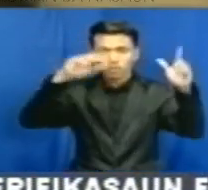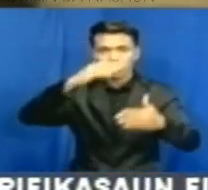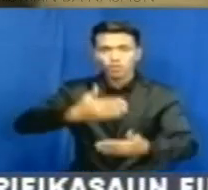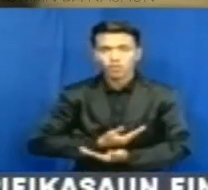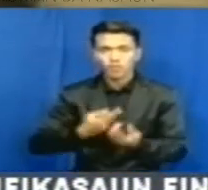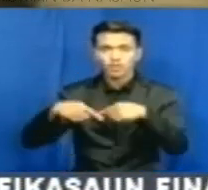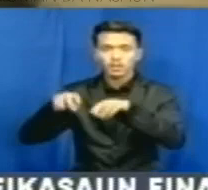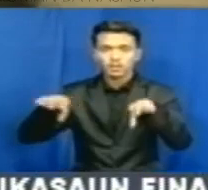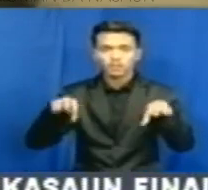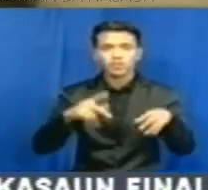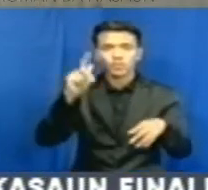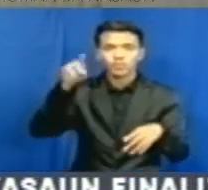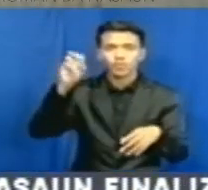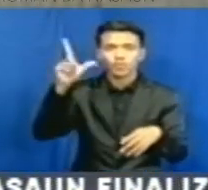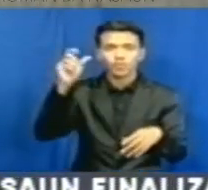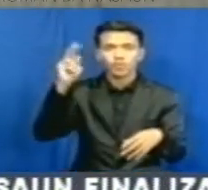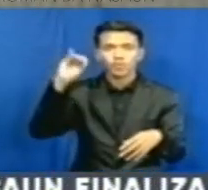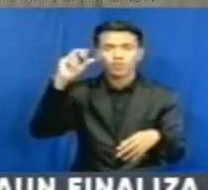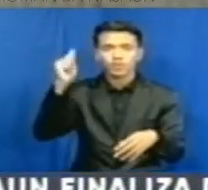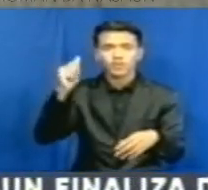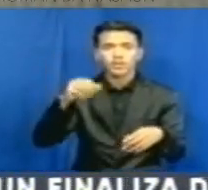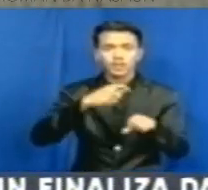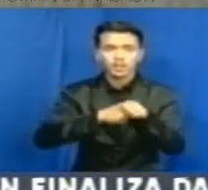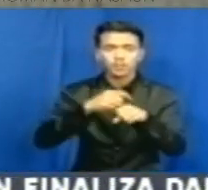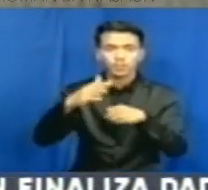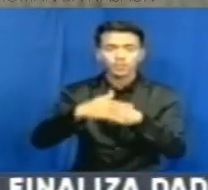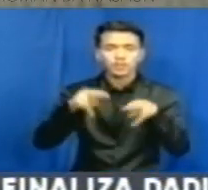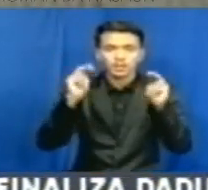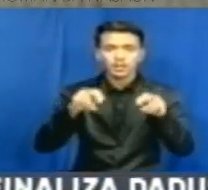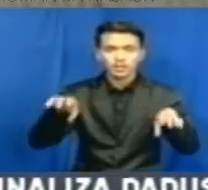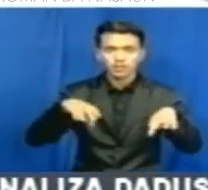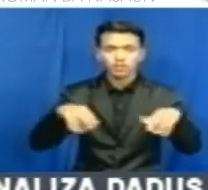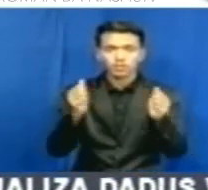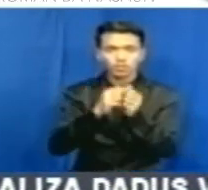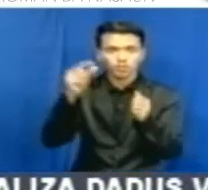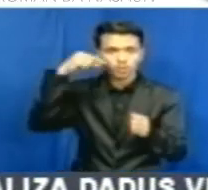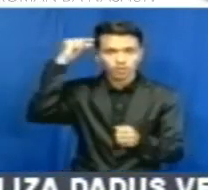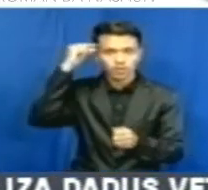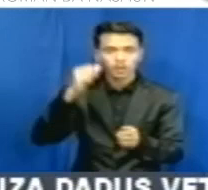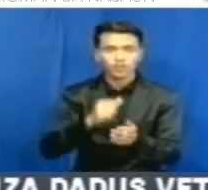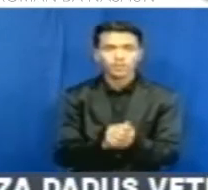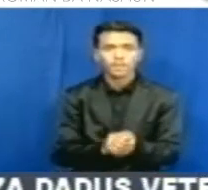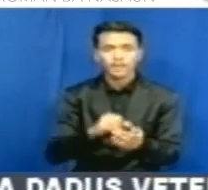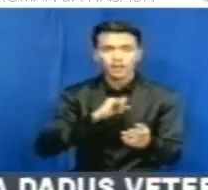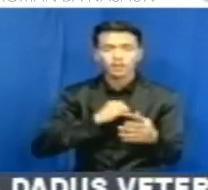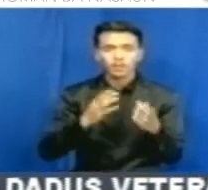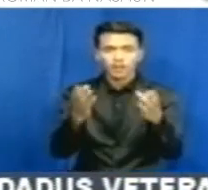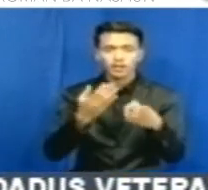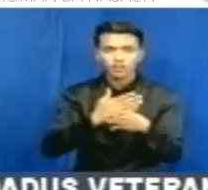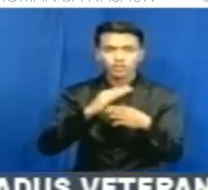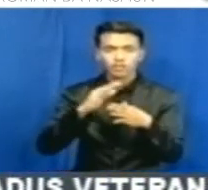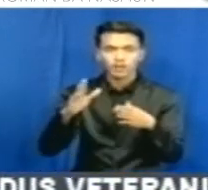e a Polônia e a tempo badak. Tamba nem russo coordenação ho governo. Hawa karakatu segunda informação balun nebe o